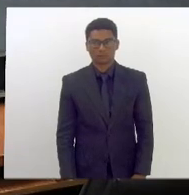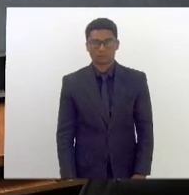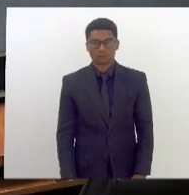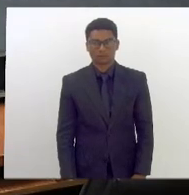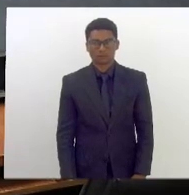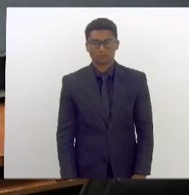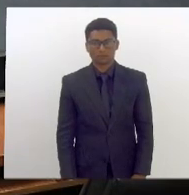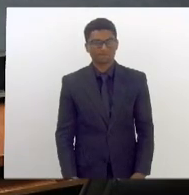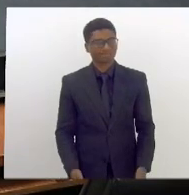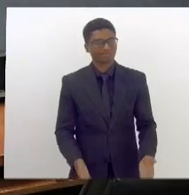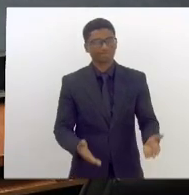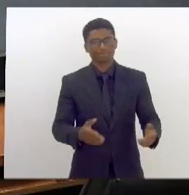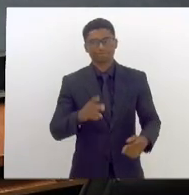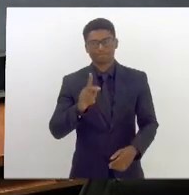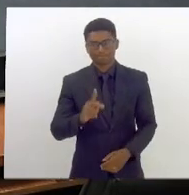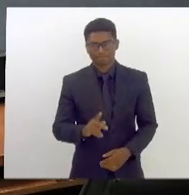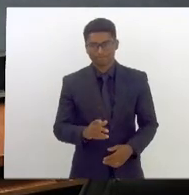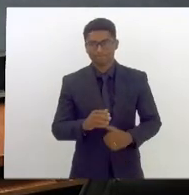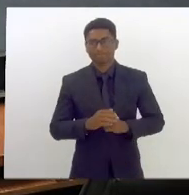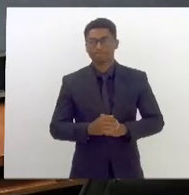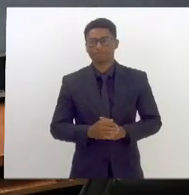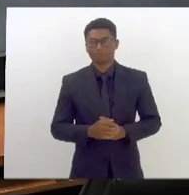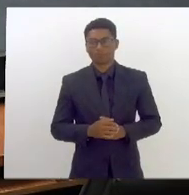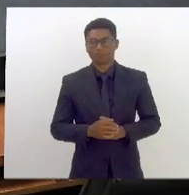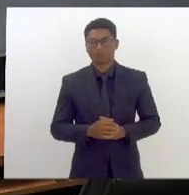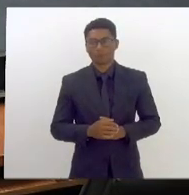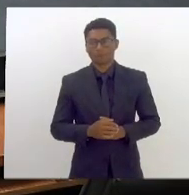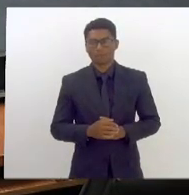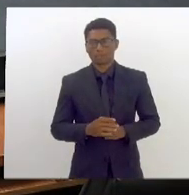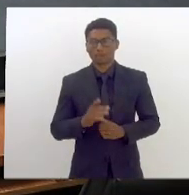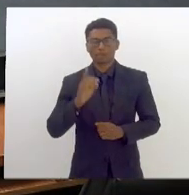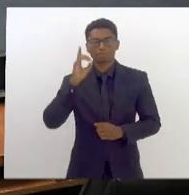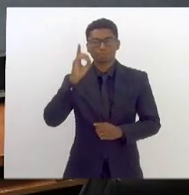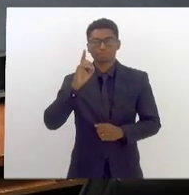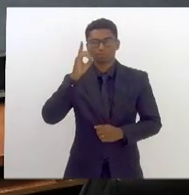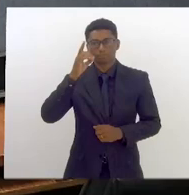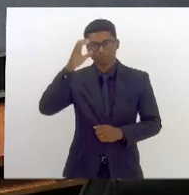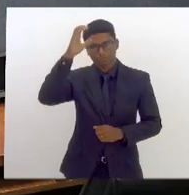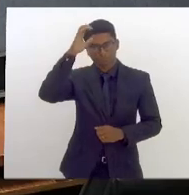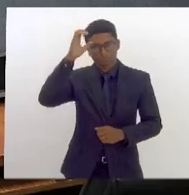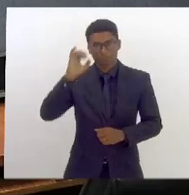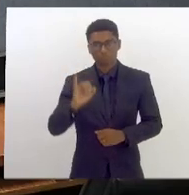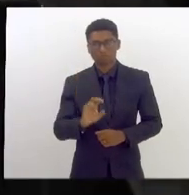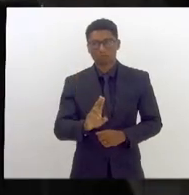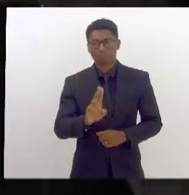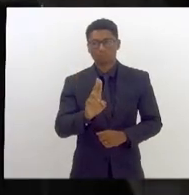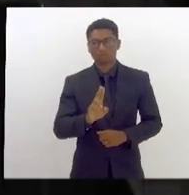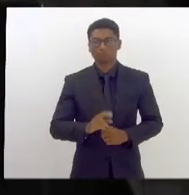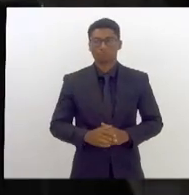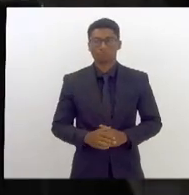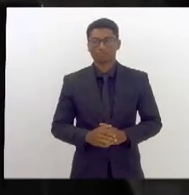senhora Presidente deputada tia Ju